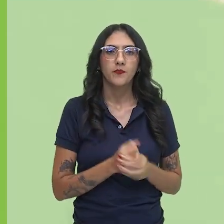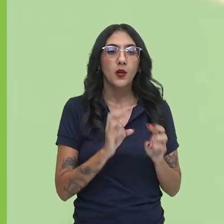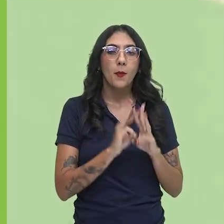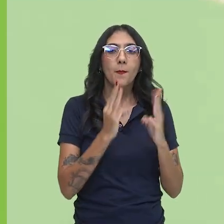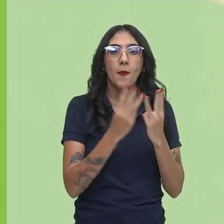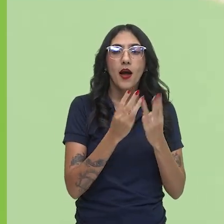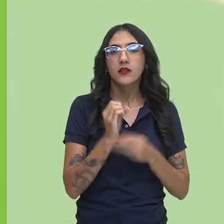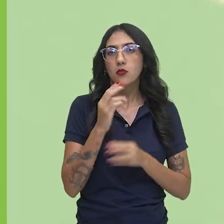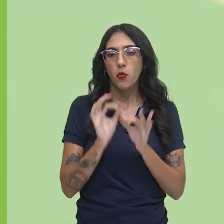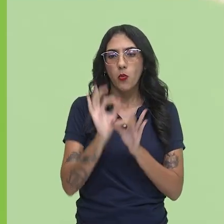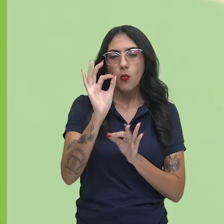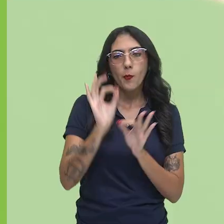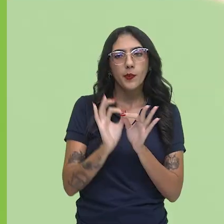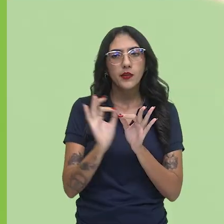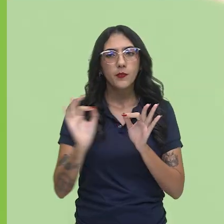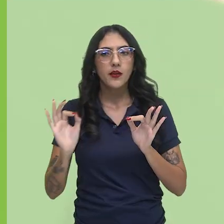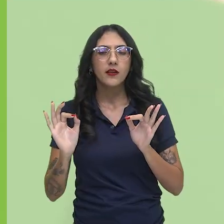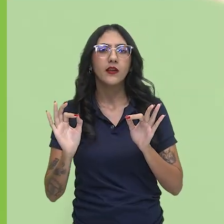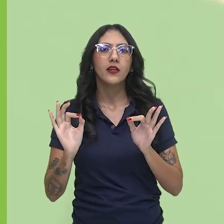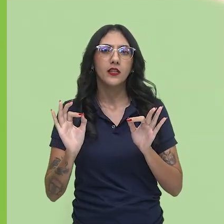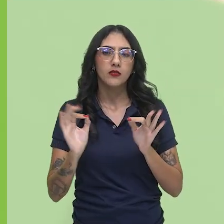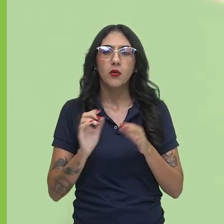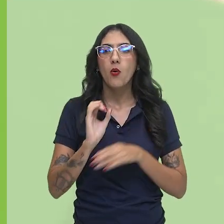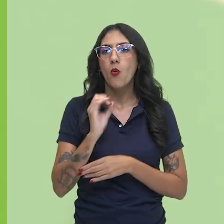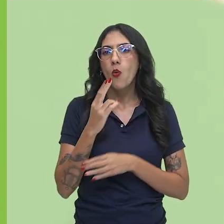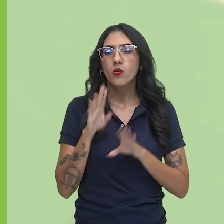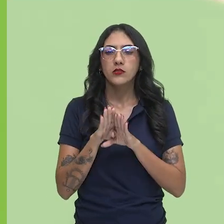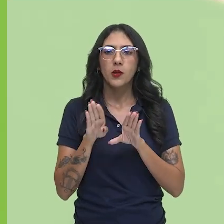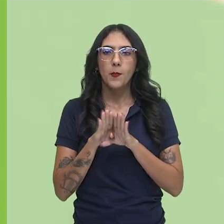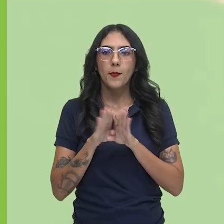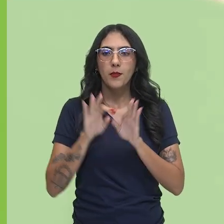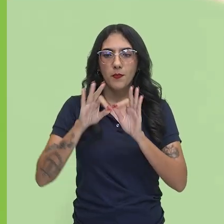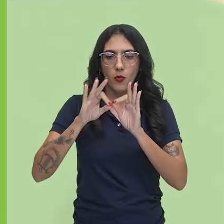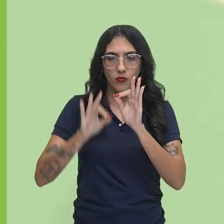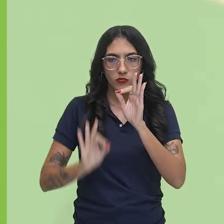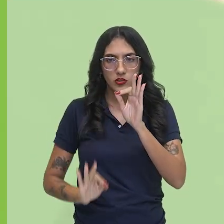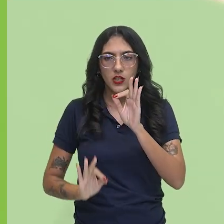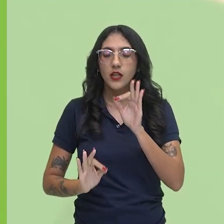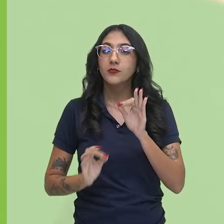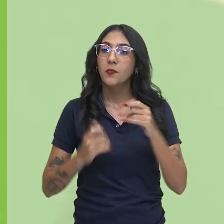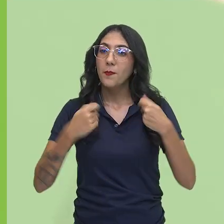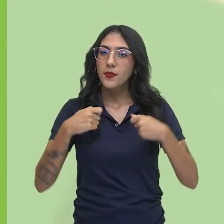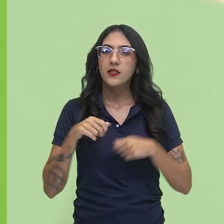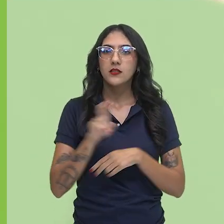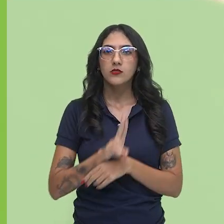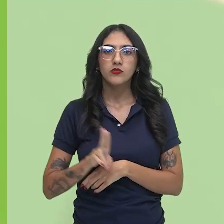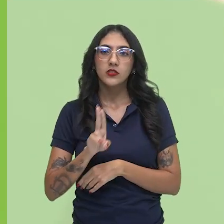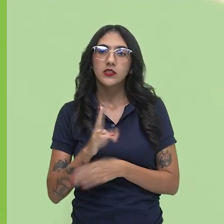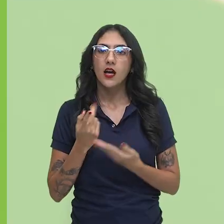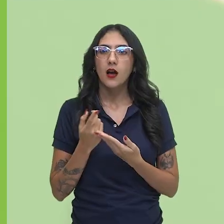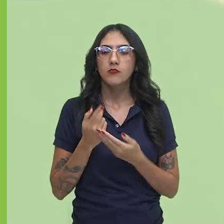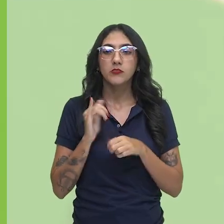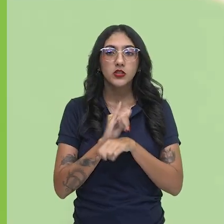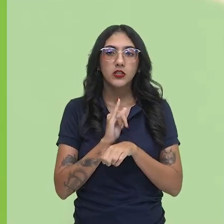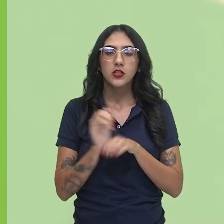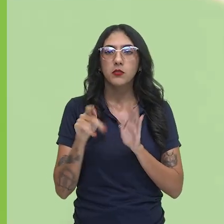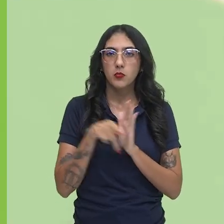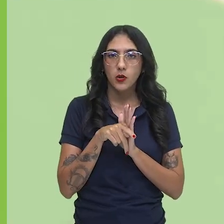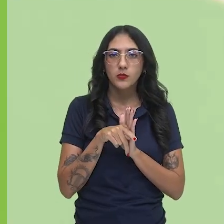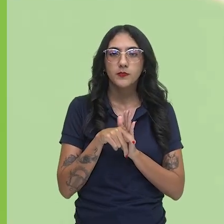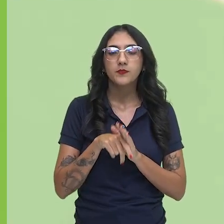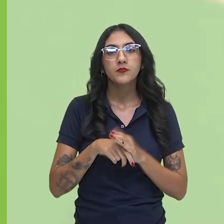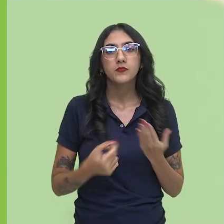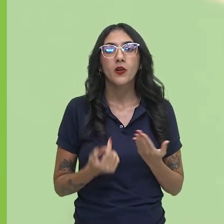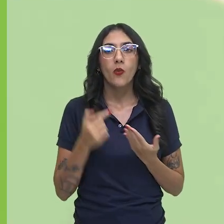mediu o comprimento ou a altura ou a profundidade, para medir você tem que usar um instrumento de medição. E